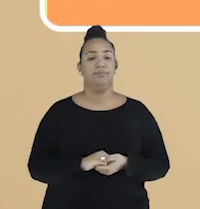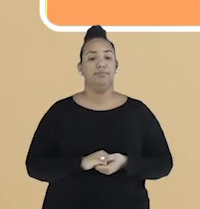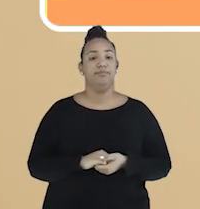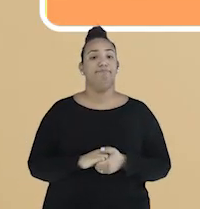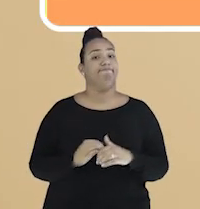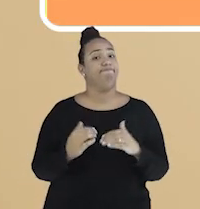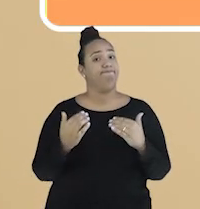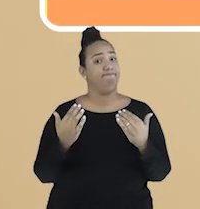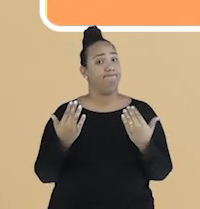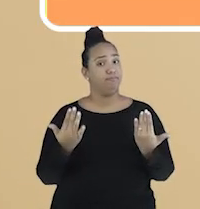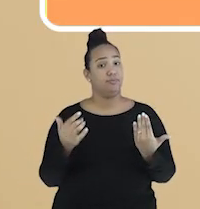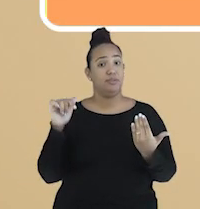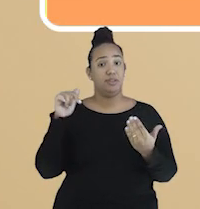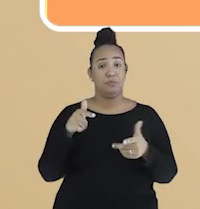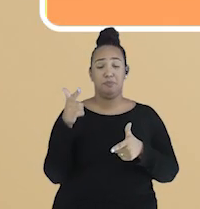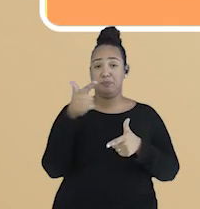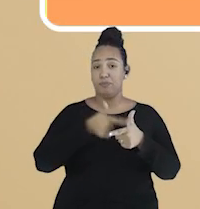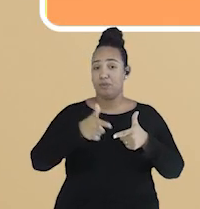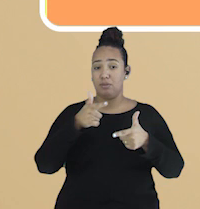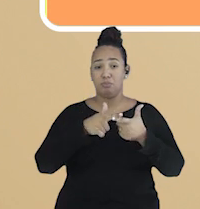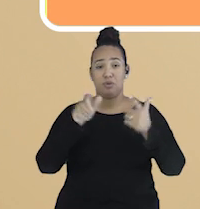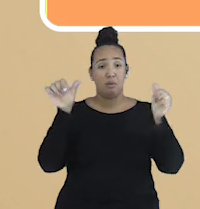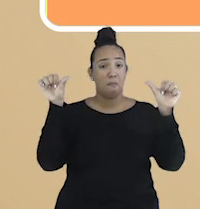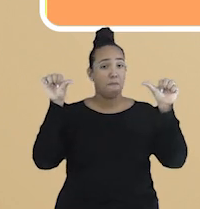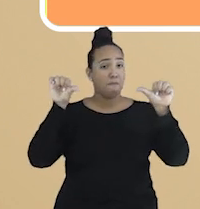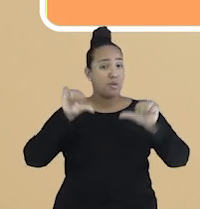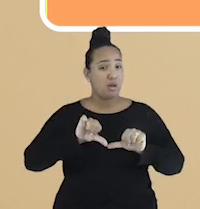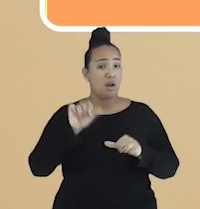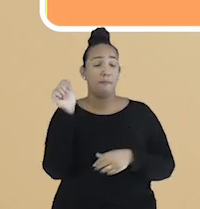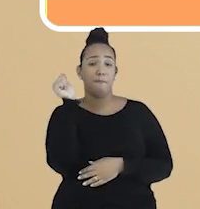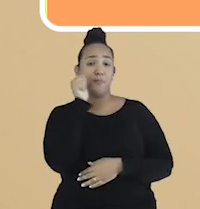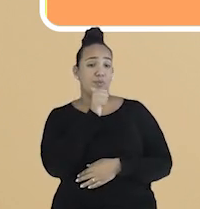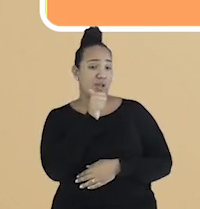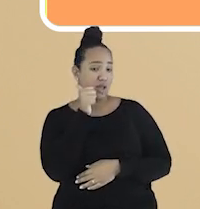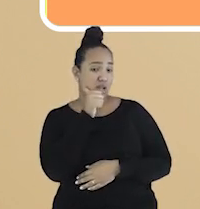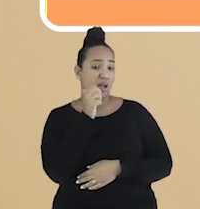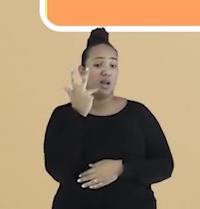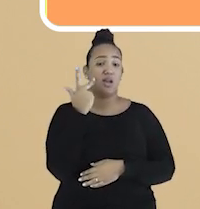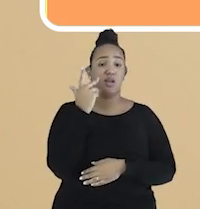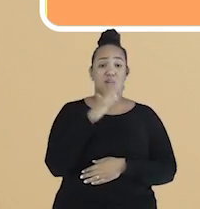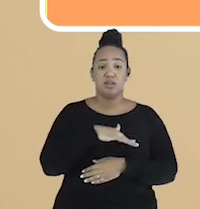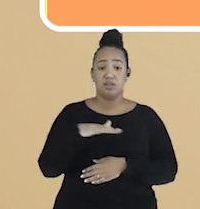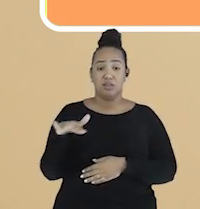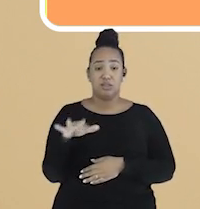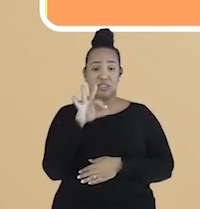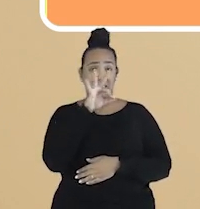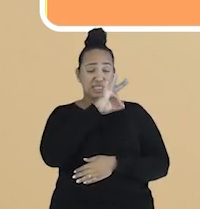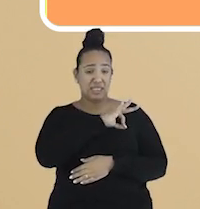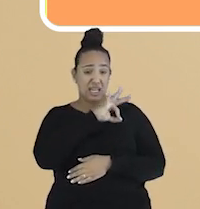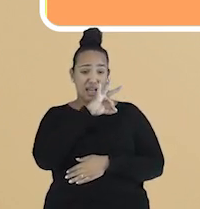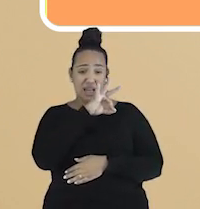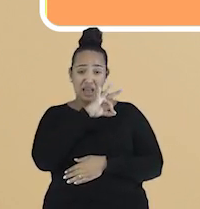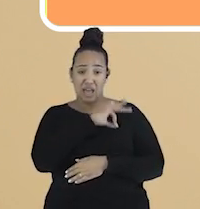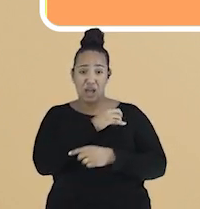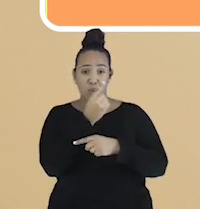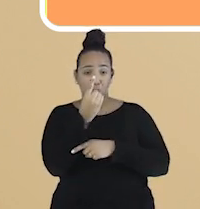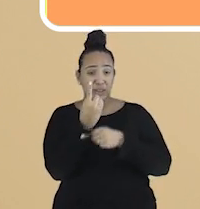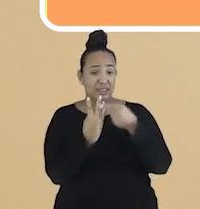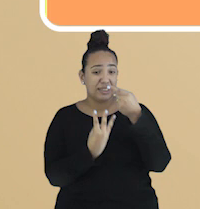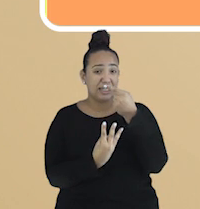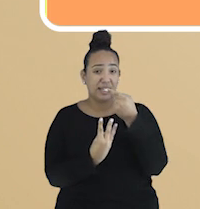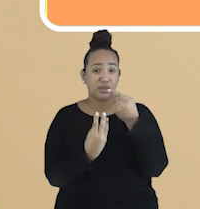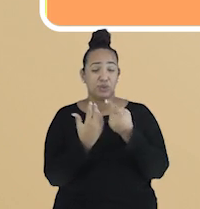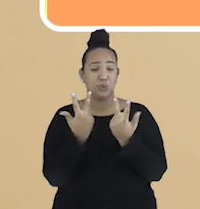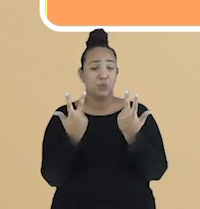a situação ficar ainda pior, as mulheres e crianças ganhavam 1/3 do que os homens